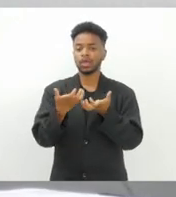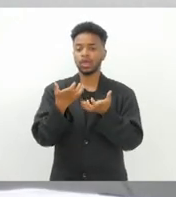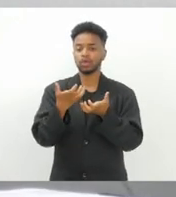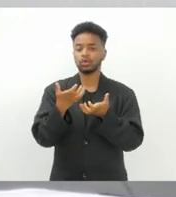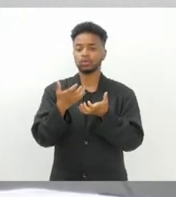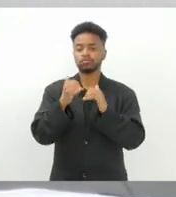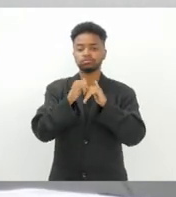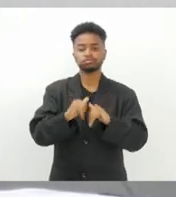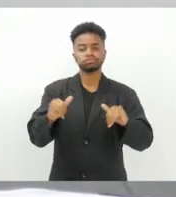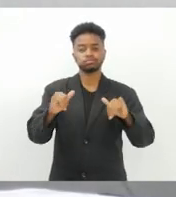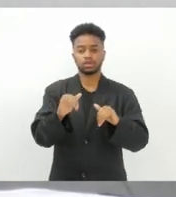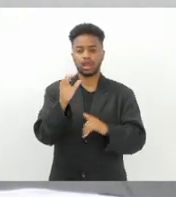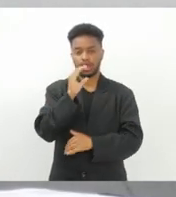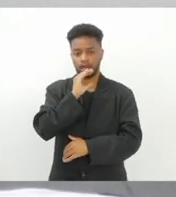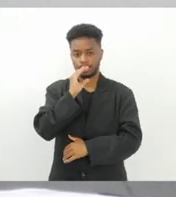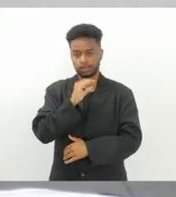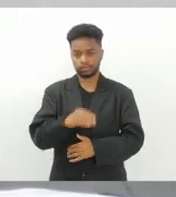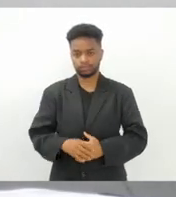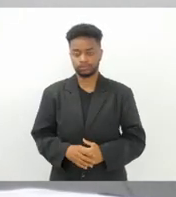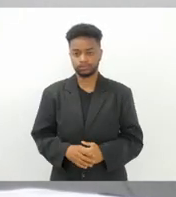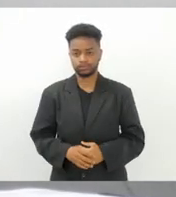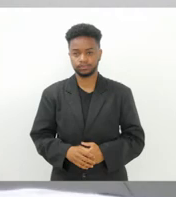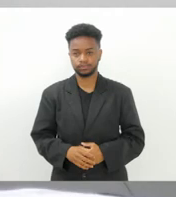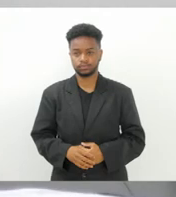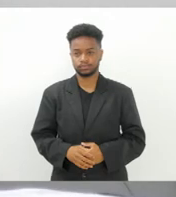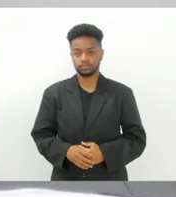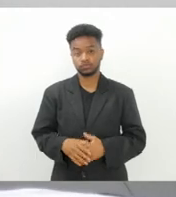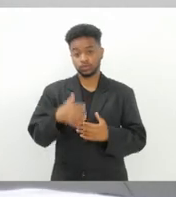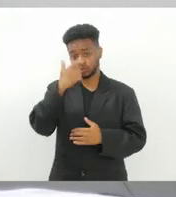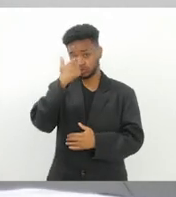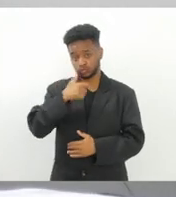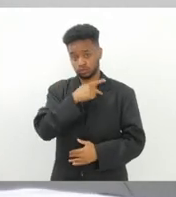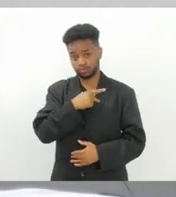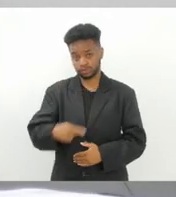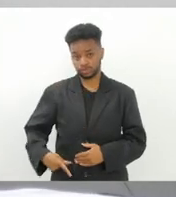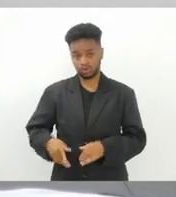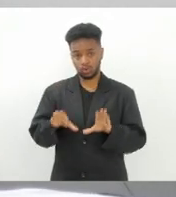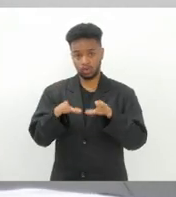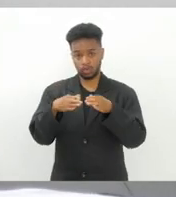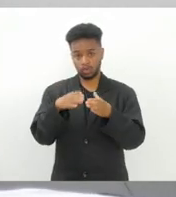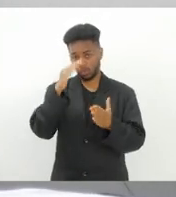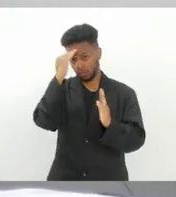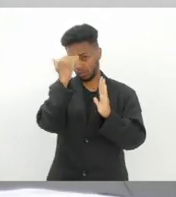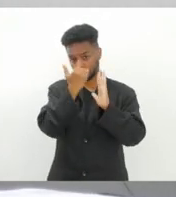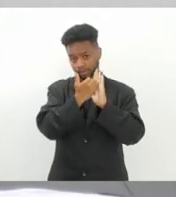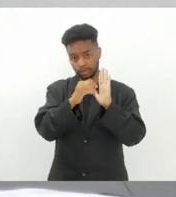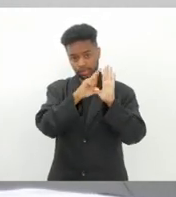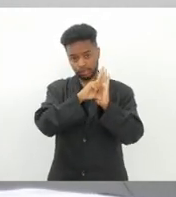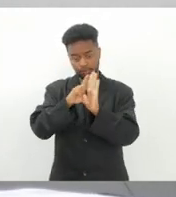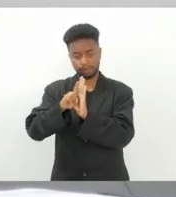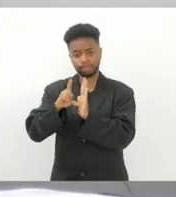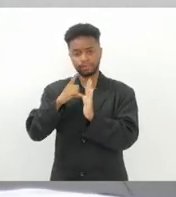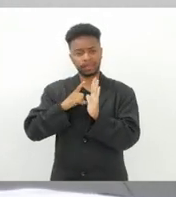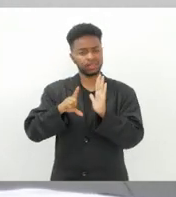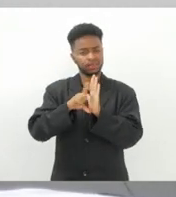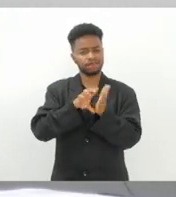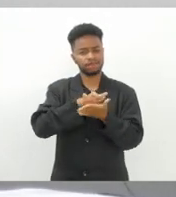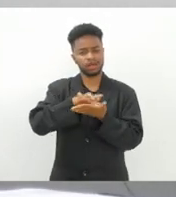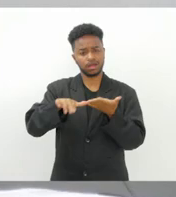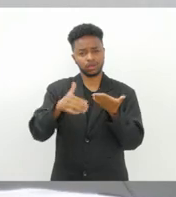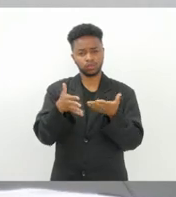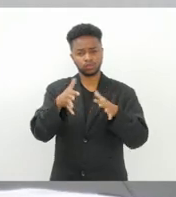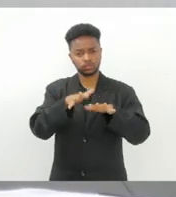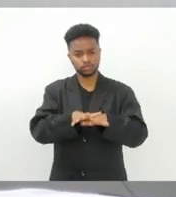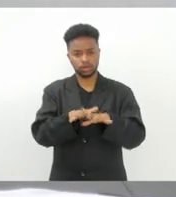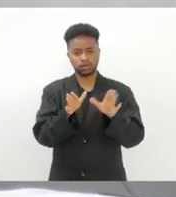consideração. Eu, como presidente da Comissão do Cumpras, existem várias leis de inclusão, de acessibilidade.